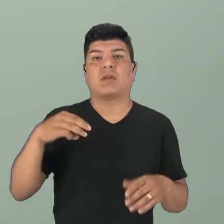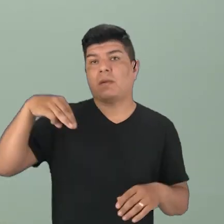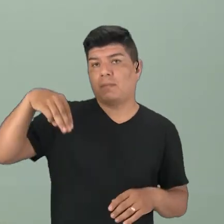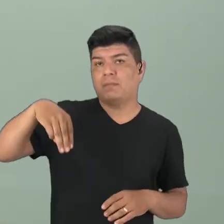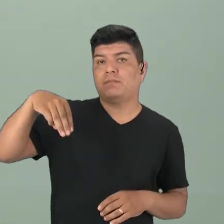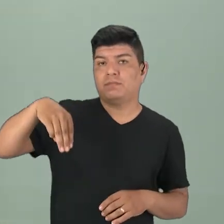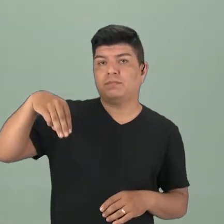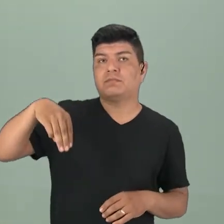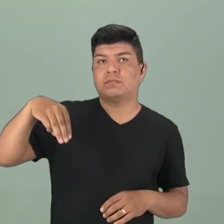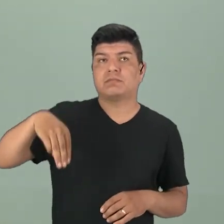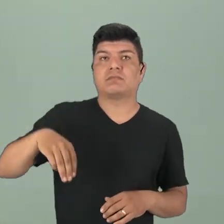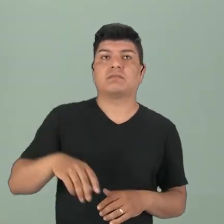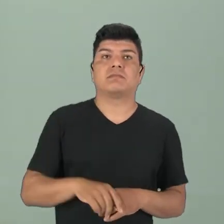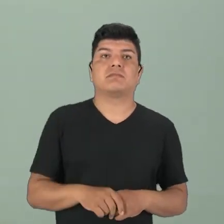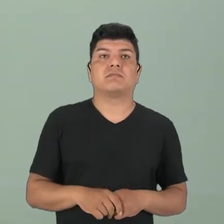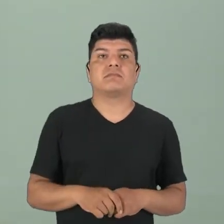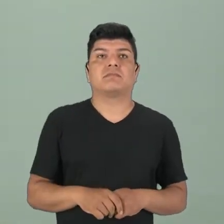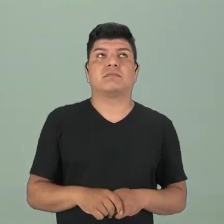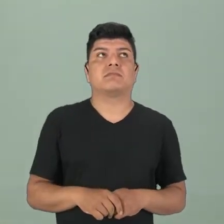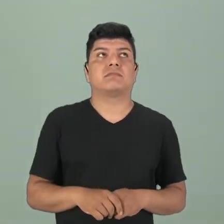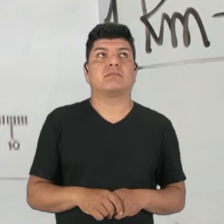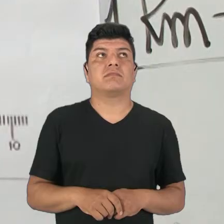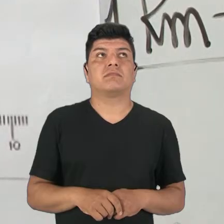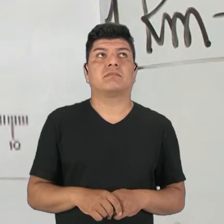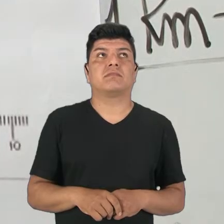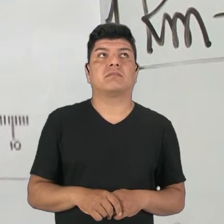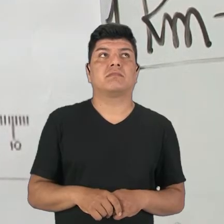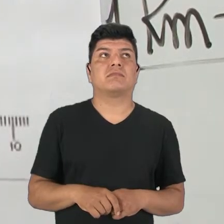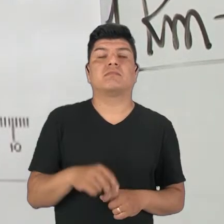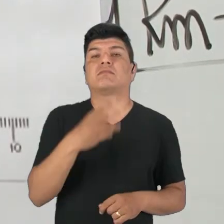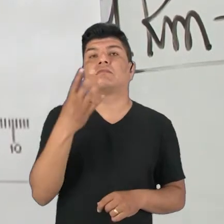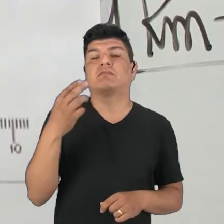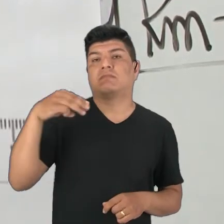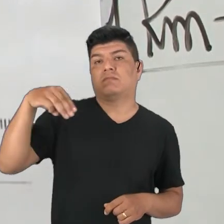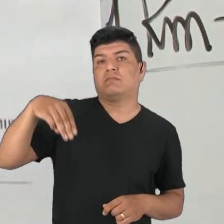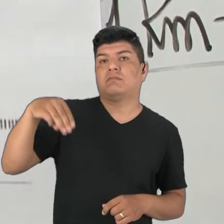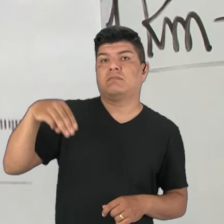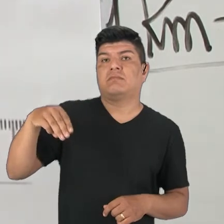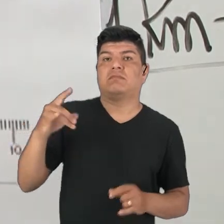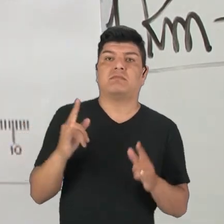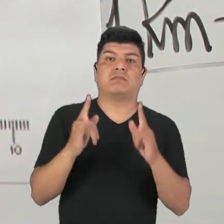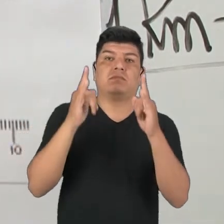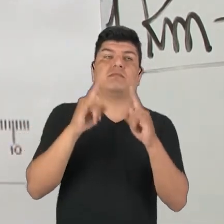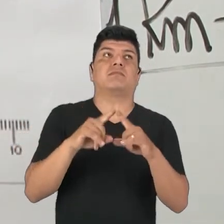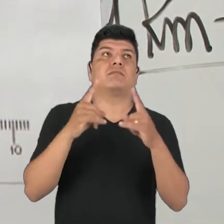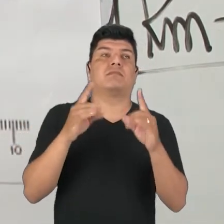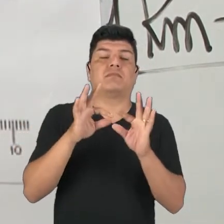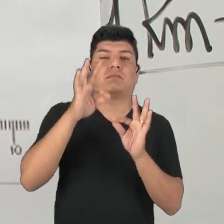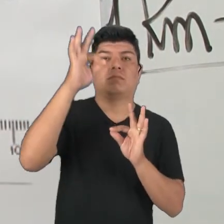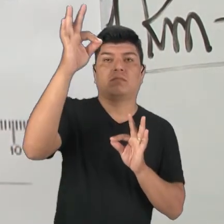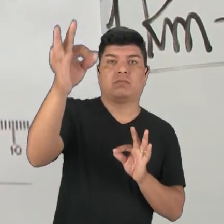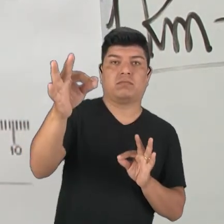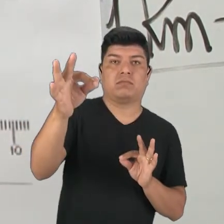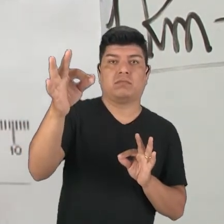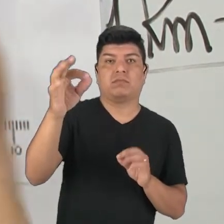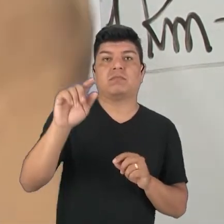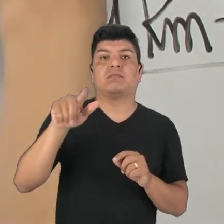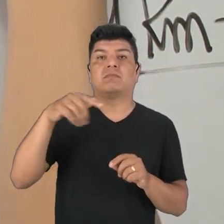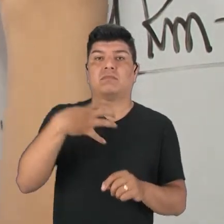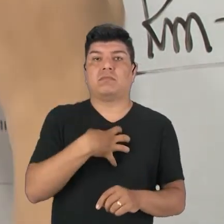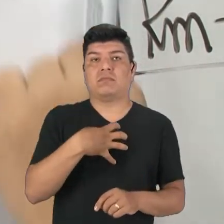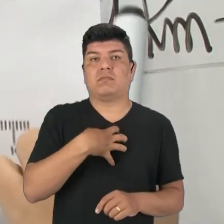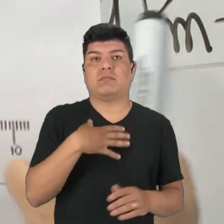Metros. Falaria quantos metros é aquele prédio. Agora eu quero falar sobre a distância de Salvador a Porto